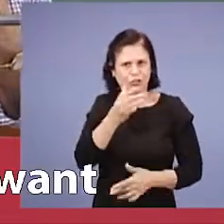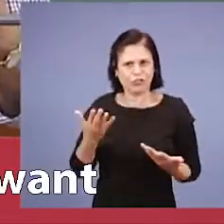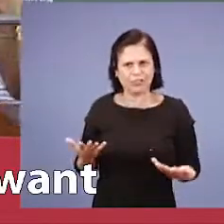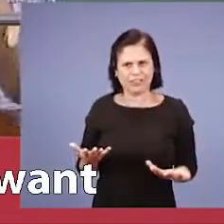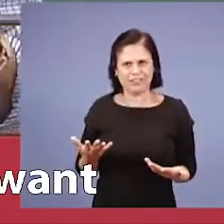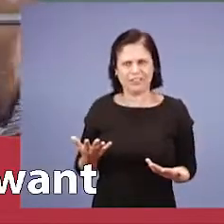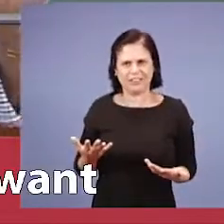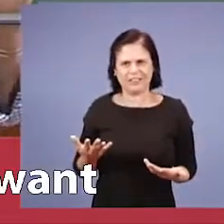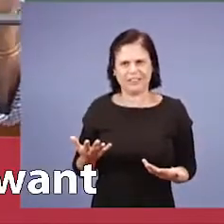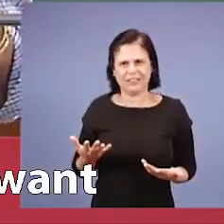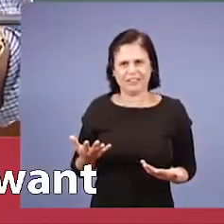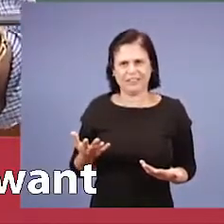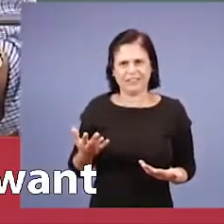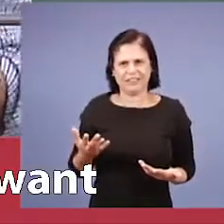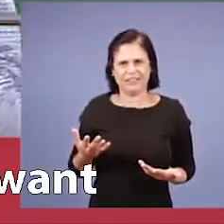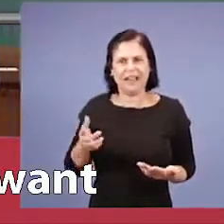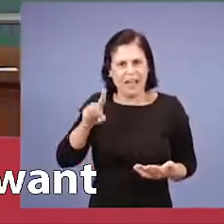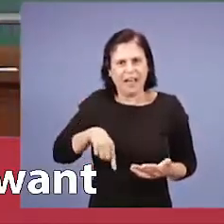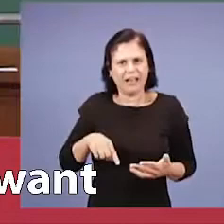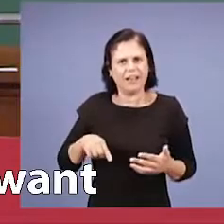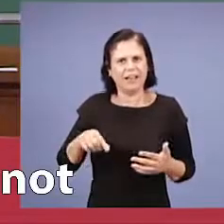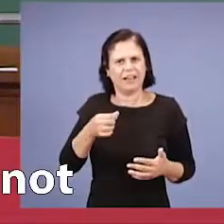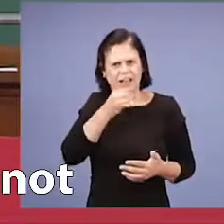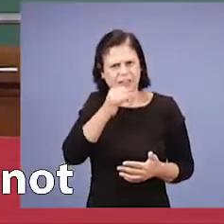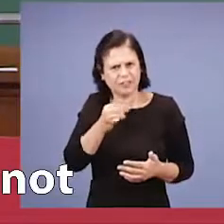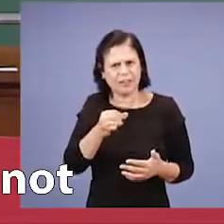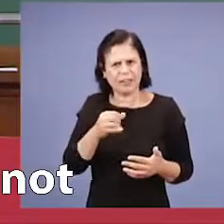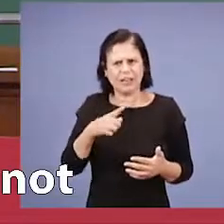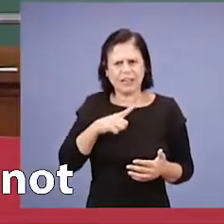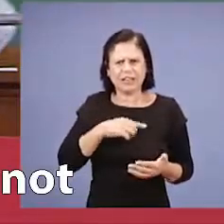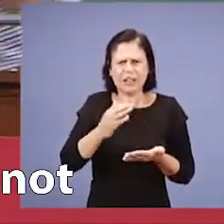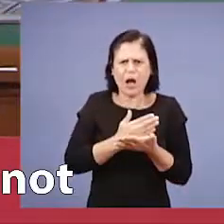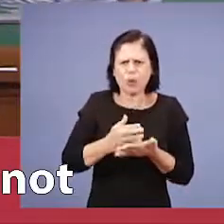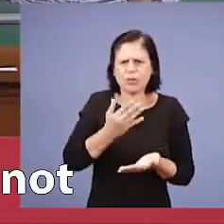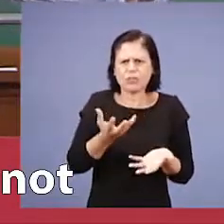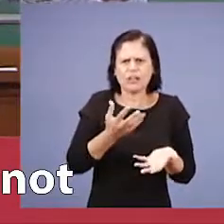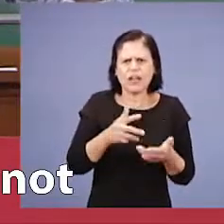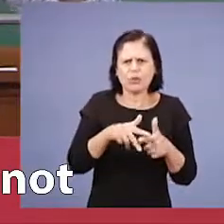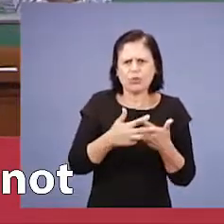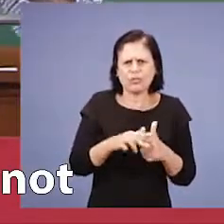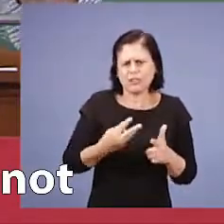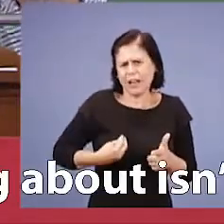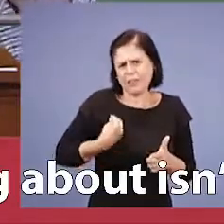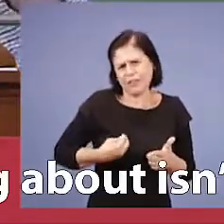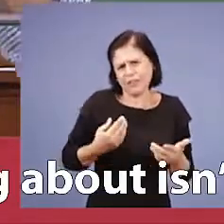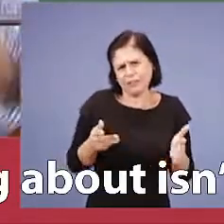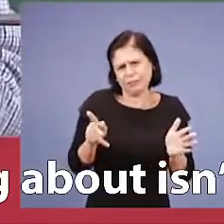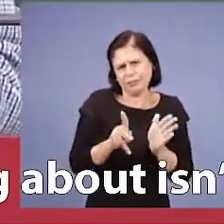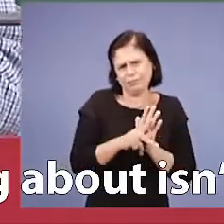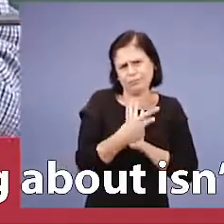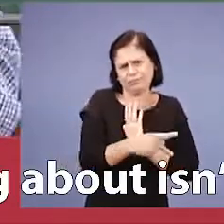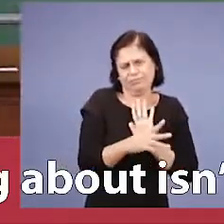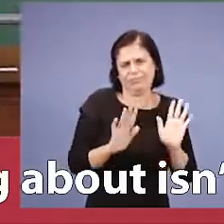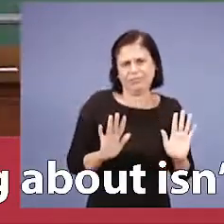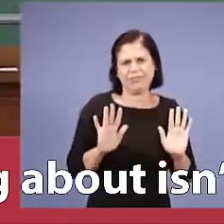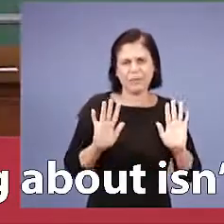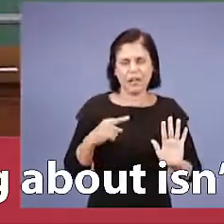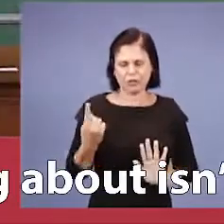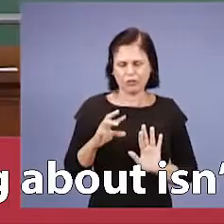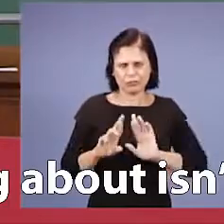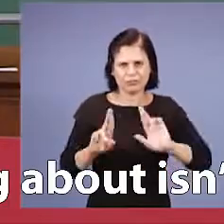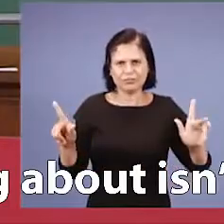esse é o fluxo energético então muitos querem consertar a vida por esse lado mas no nosso caso aqui